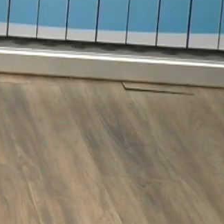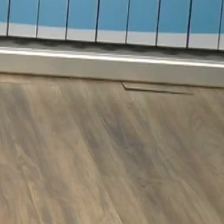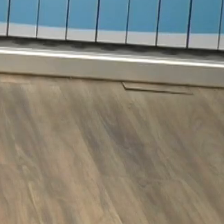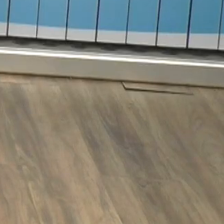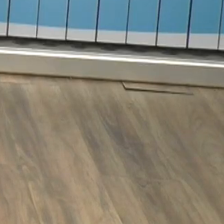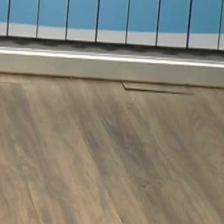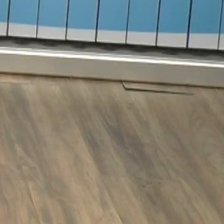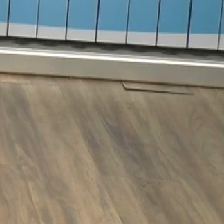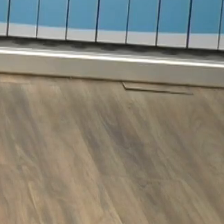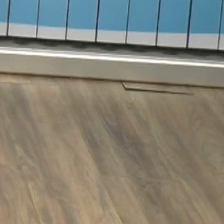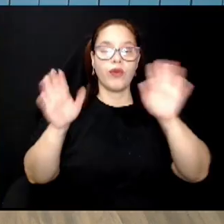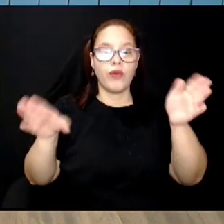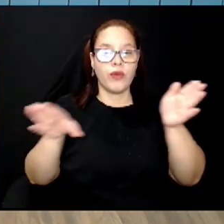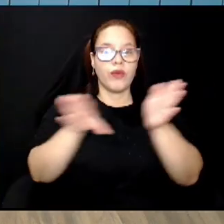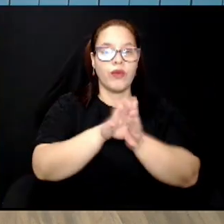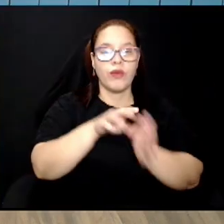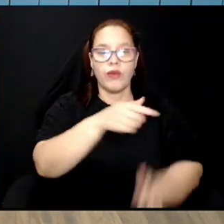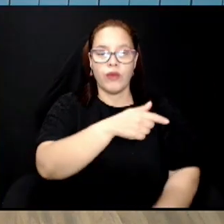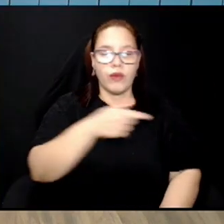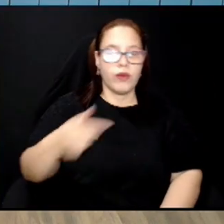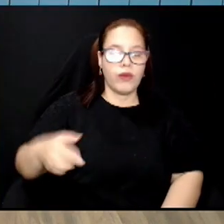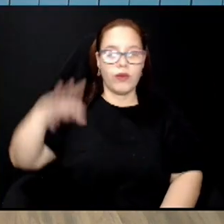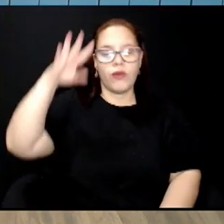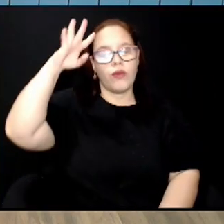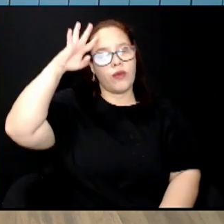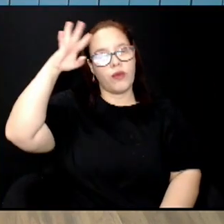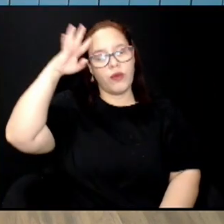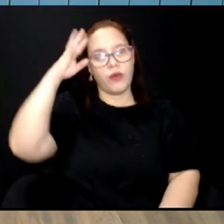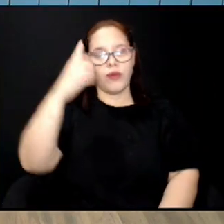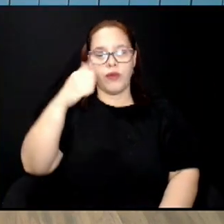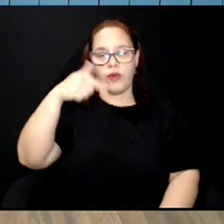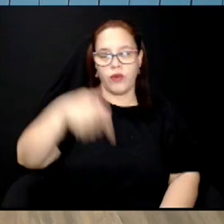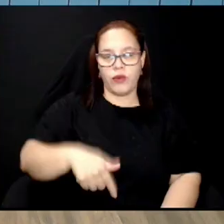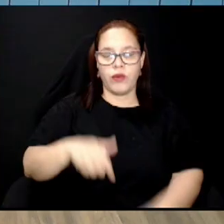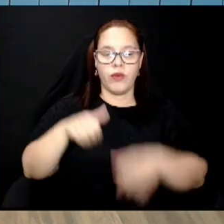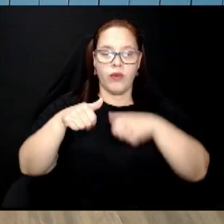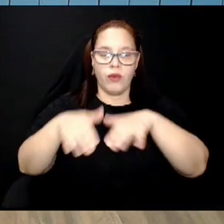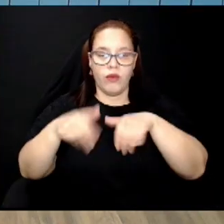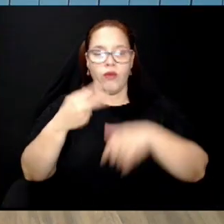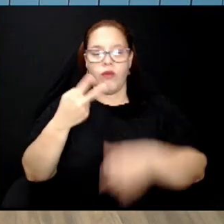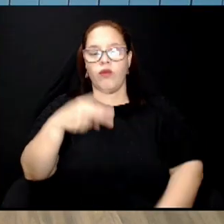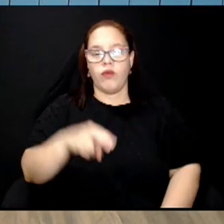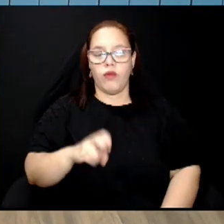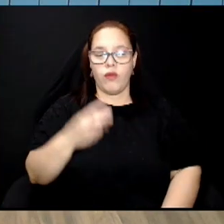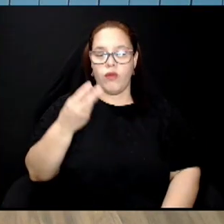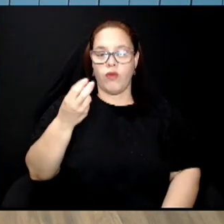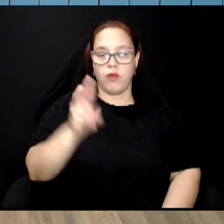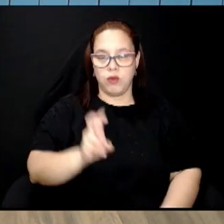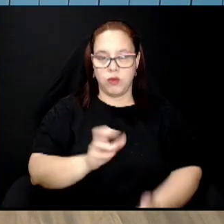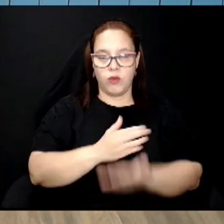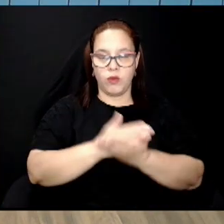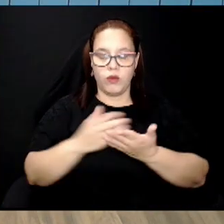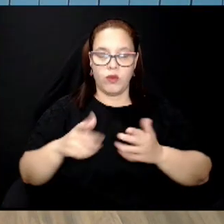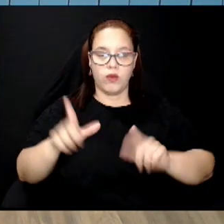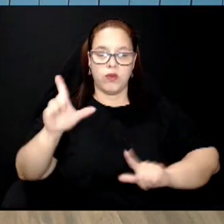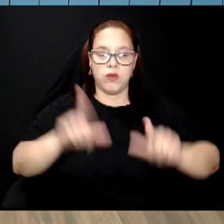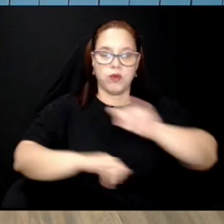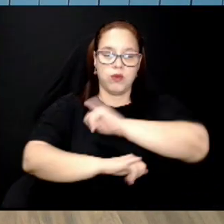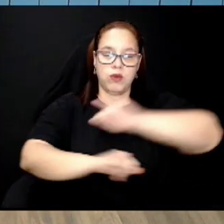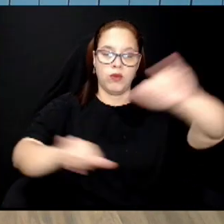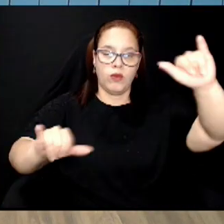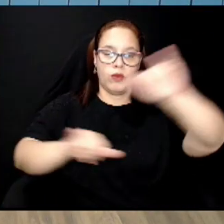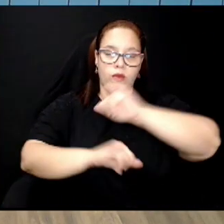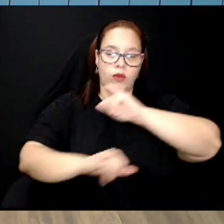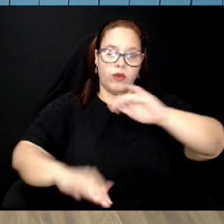Chegamos ao meio da semana, quarta-feira, 17 de setembro de 2025. Começa agora o Jornal Câmara Notícia,